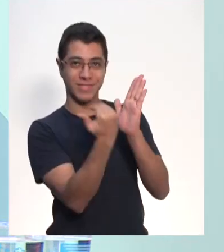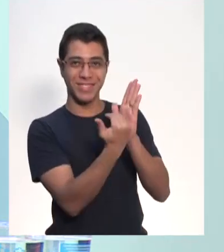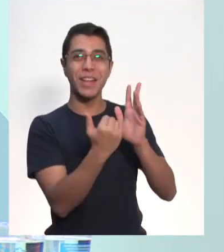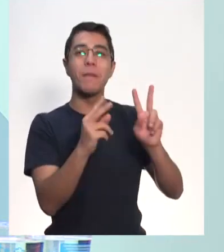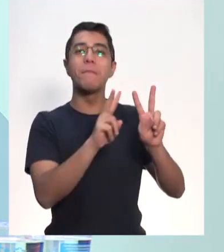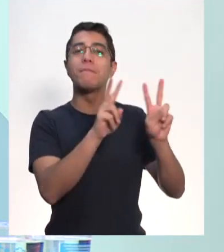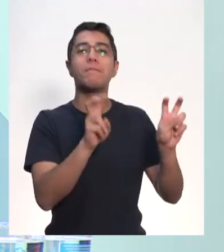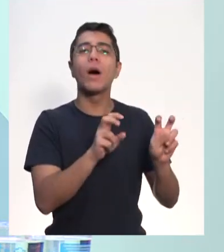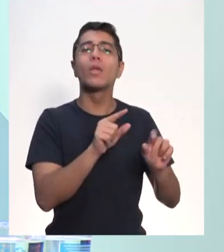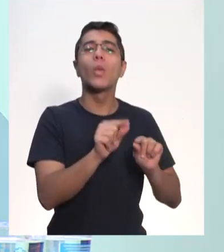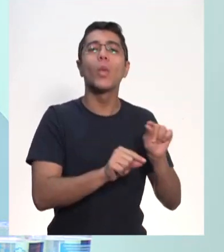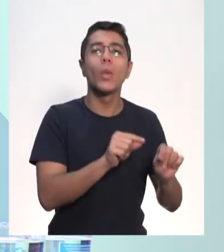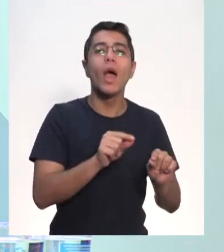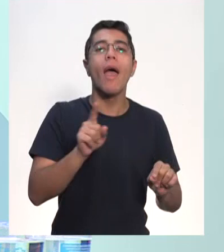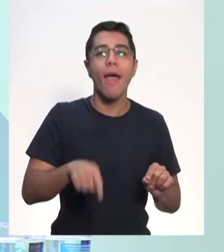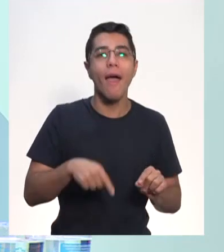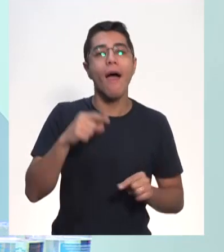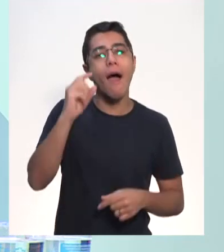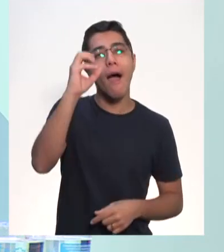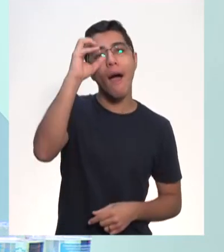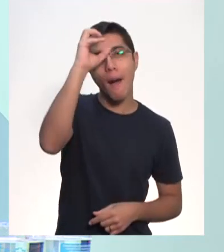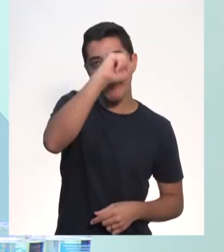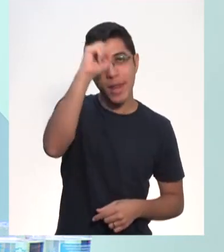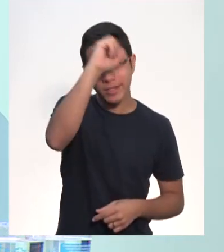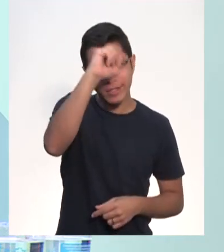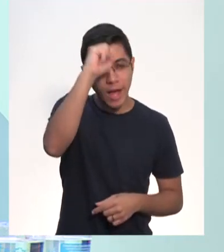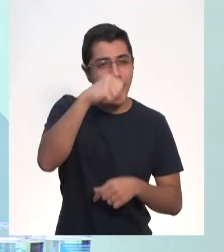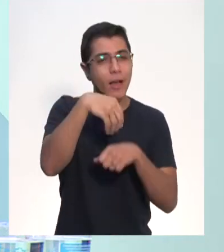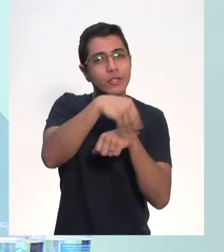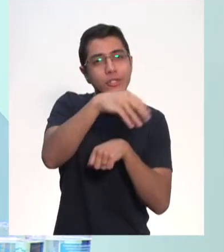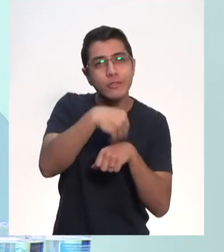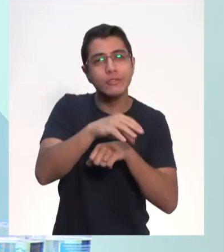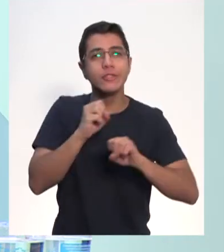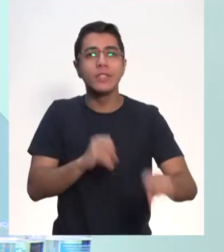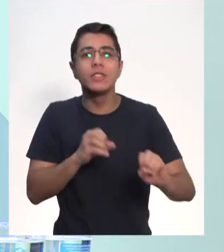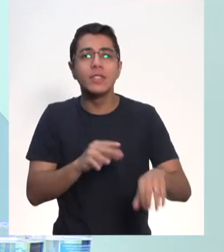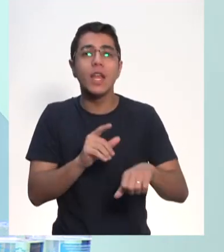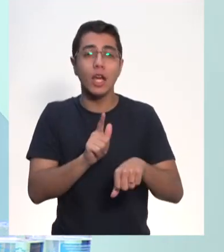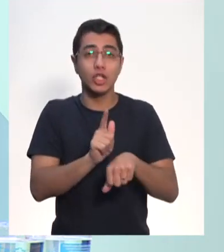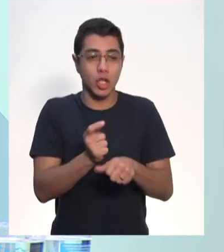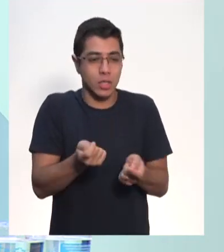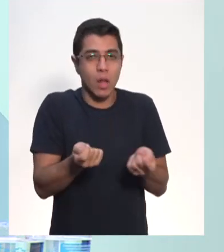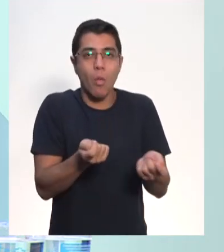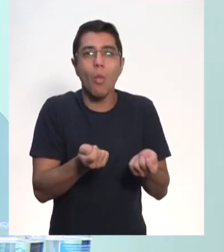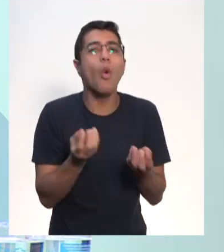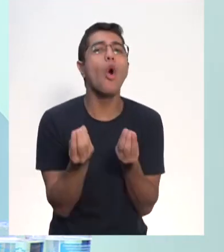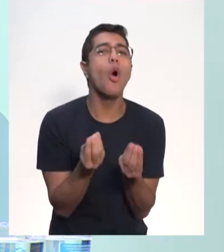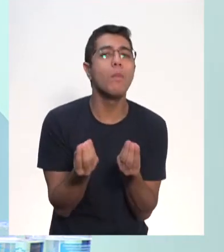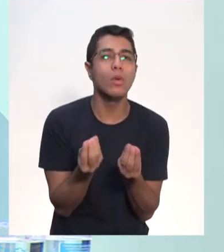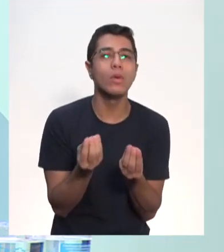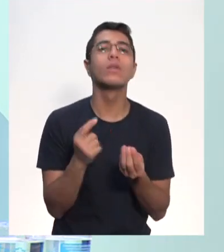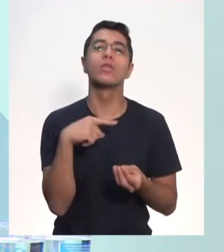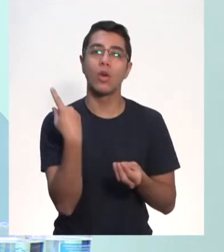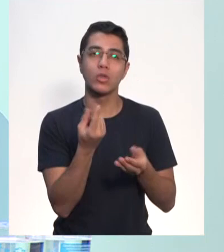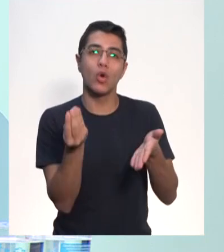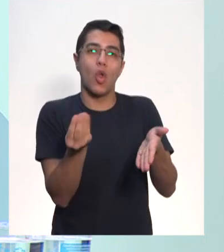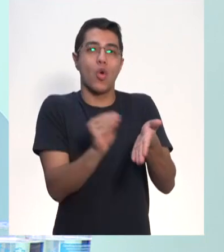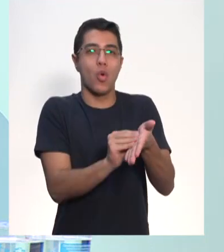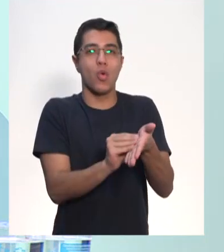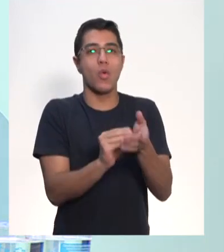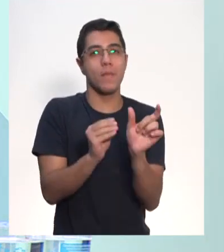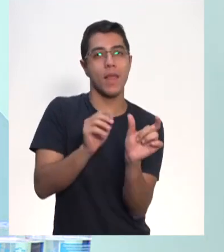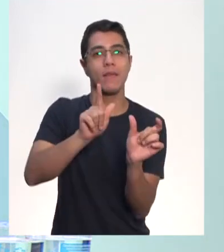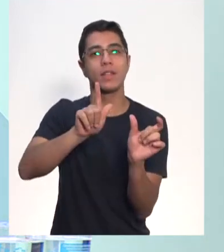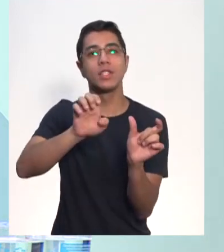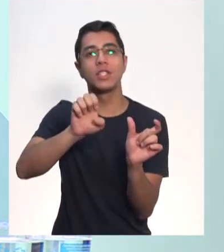de conselho, né? São vários temas que estão relacionados à gestão e a gente agrupou aí como gestão de aprendizagem.